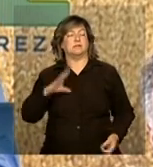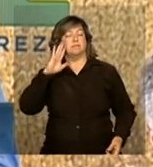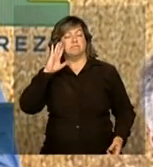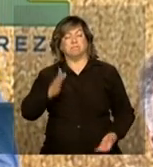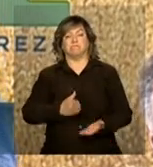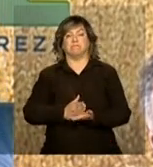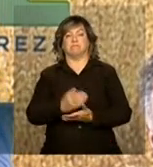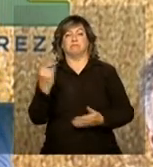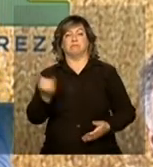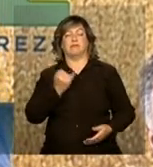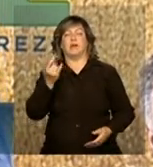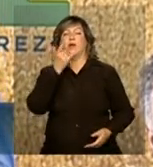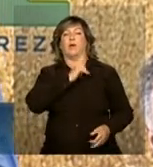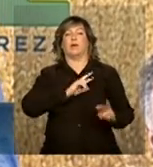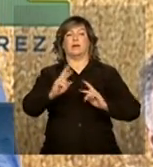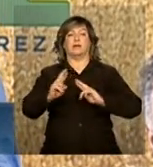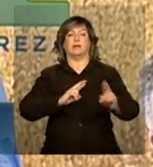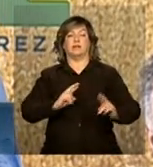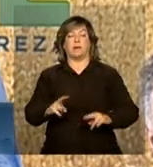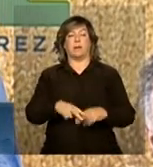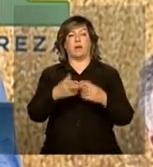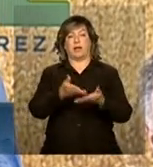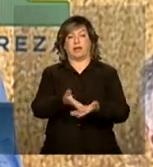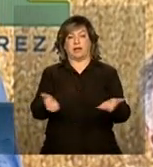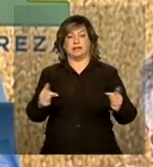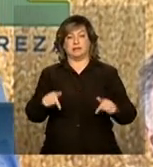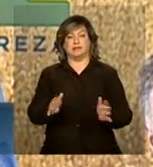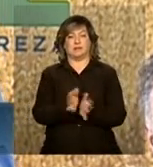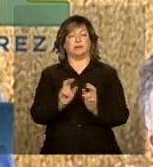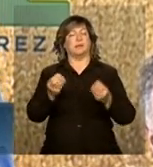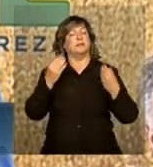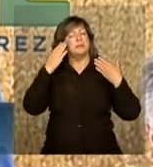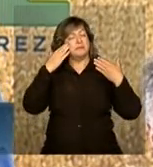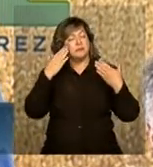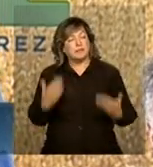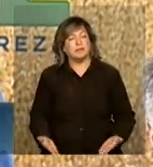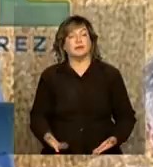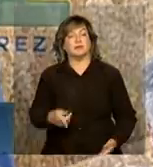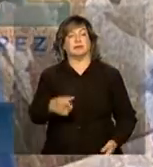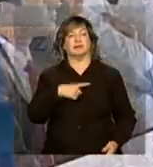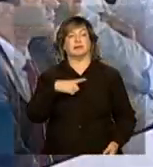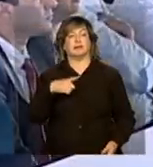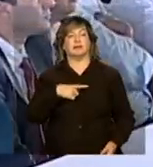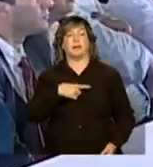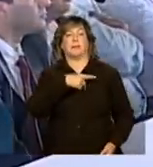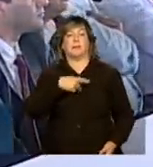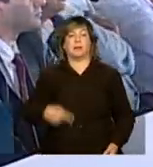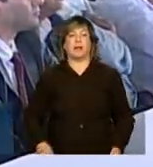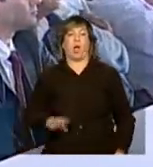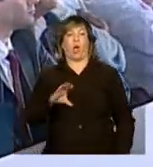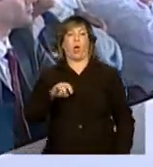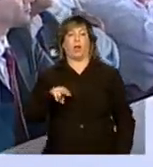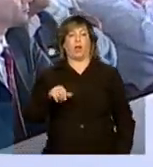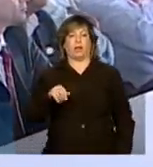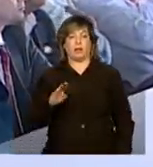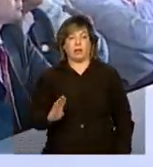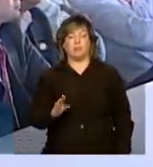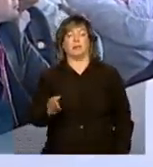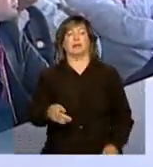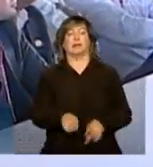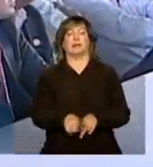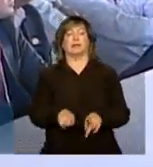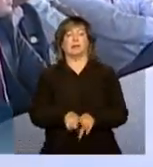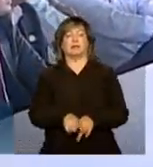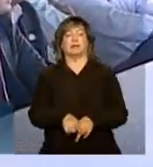para os resultados alcançados por esta pasta. Meus agradecimentos aos presidentes da Conab, Rubens Rodrigues, o